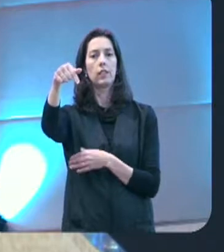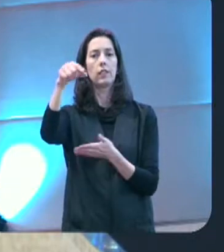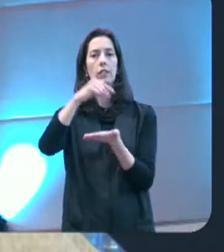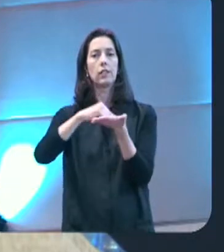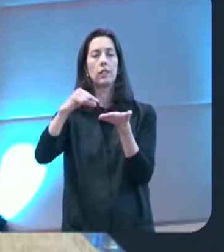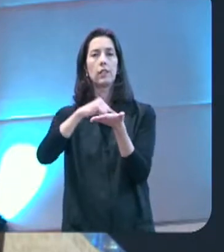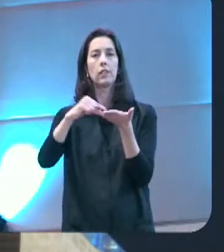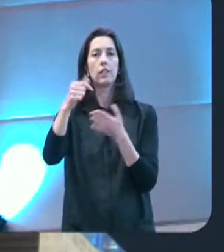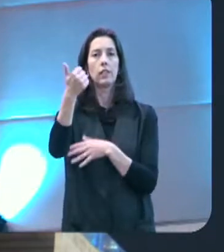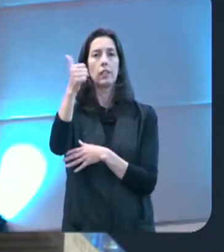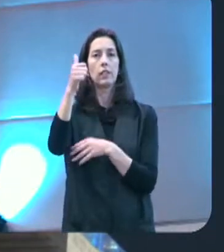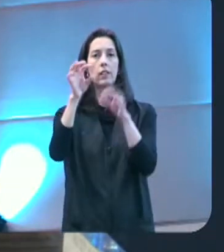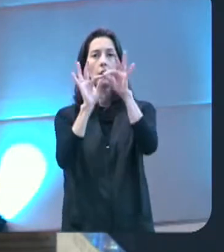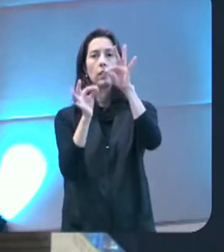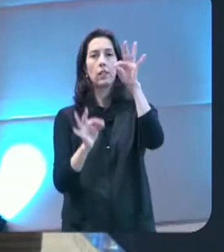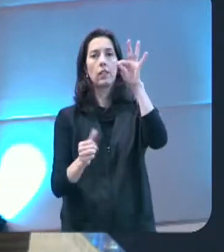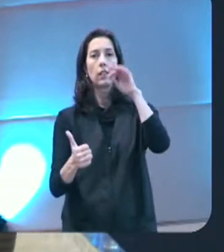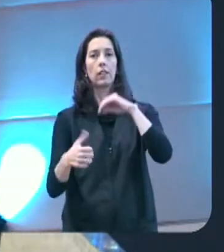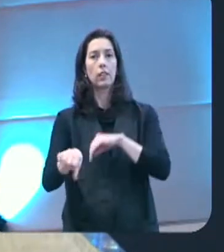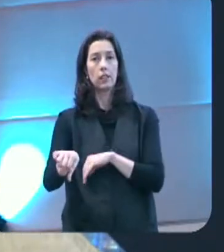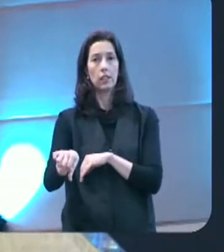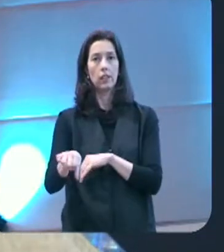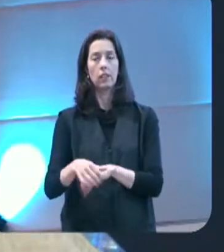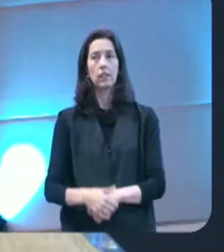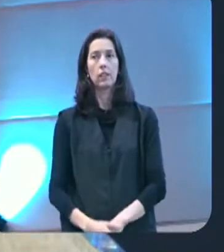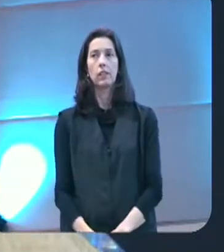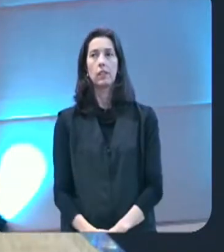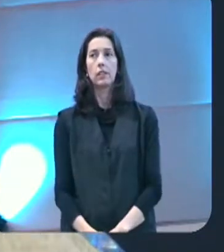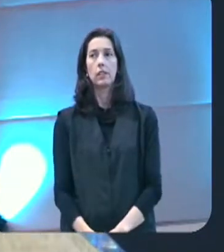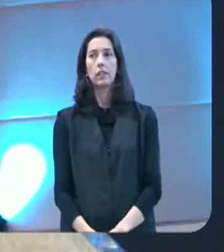a partir do versículo 11.